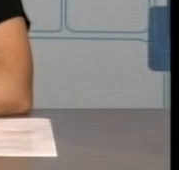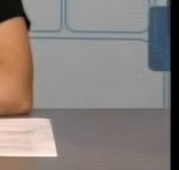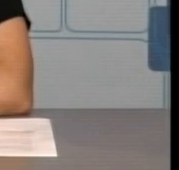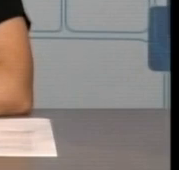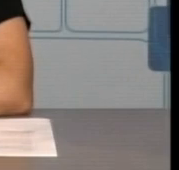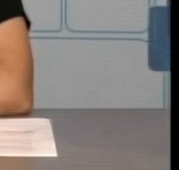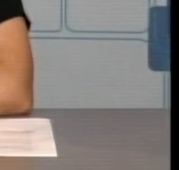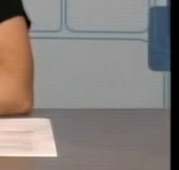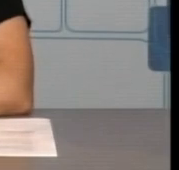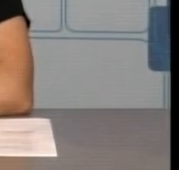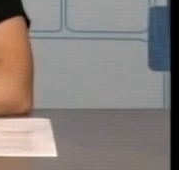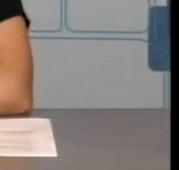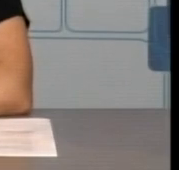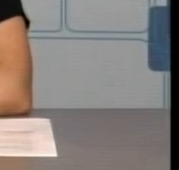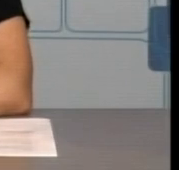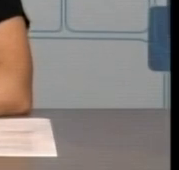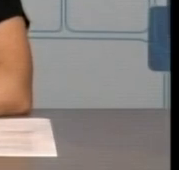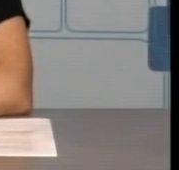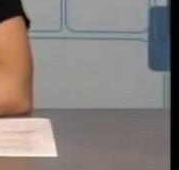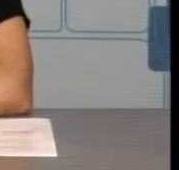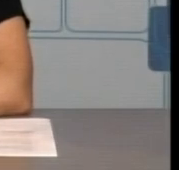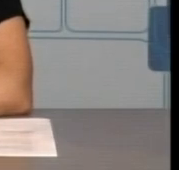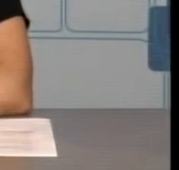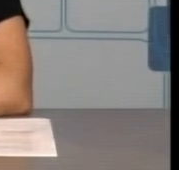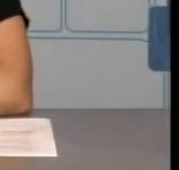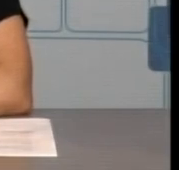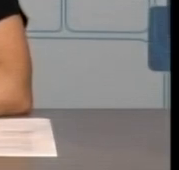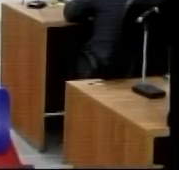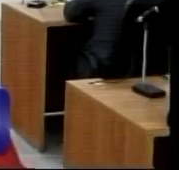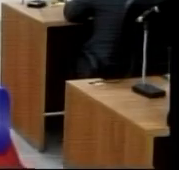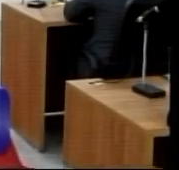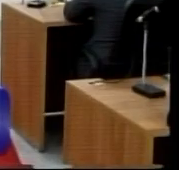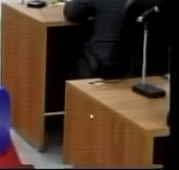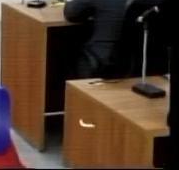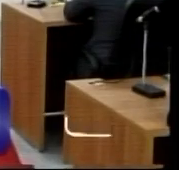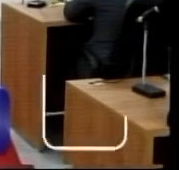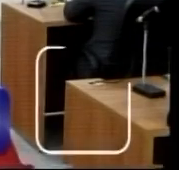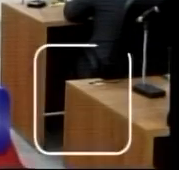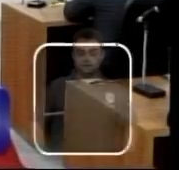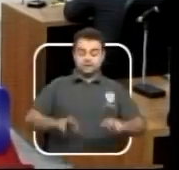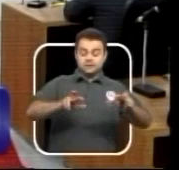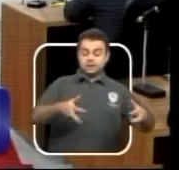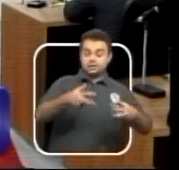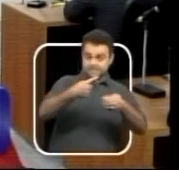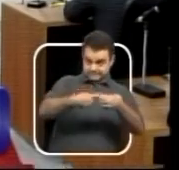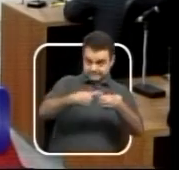mais 6 projetos. Confira agora o balanço completo das votações. Confira o resultado das